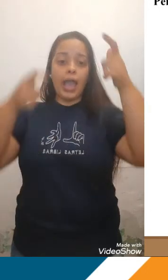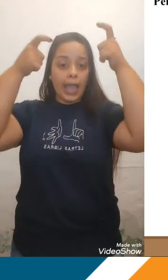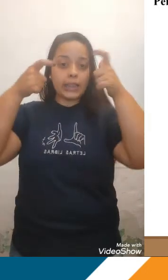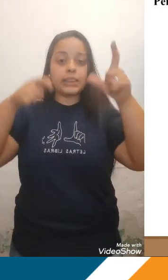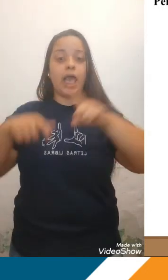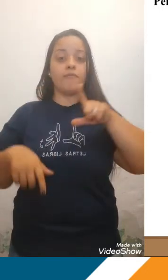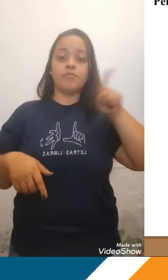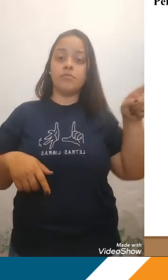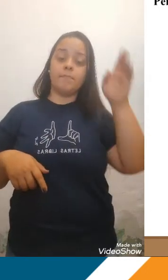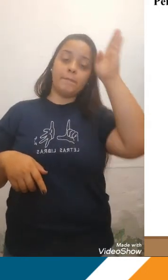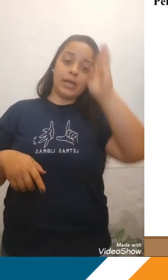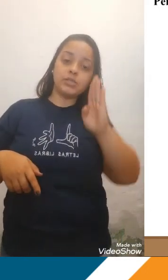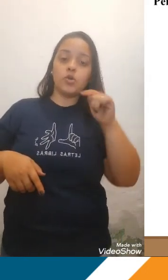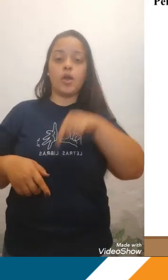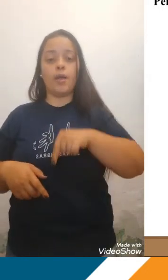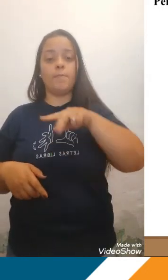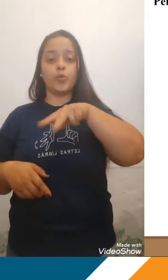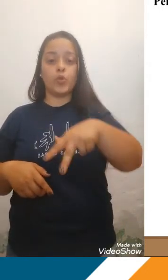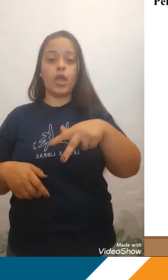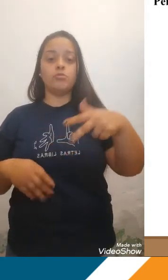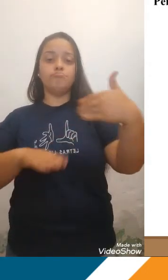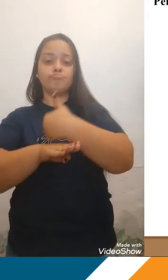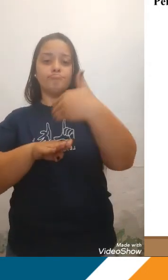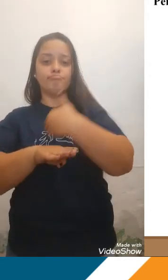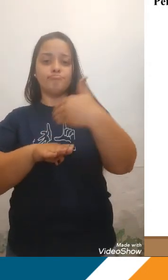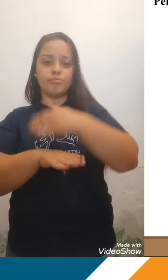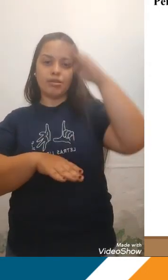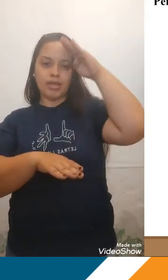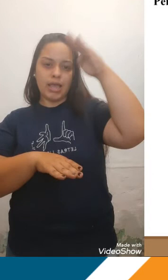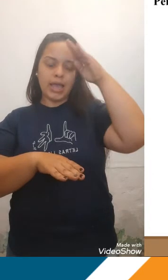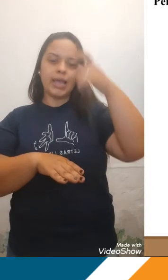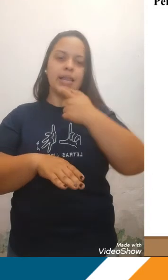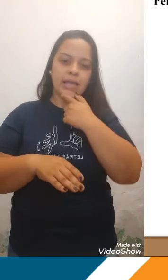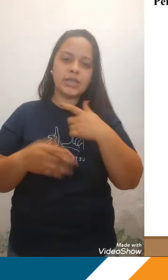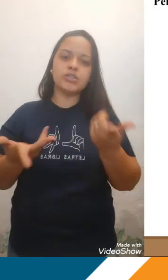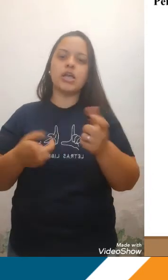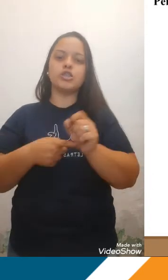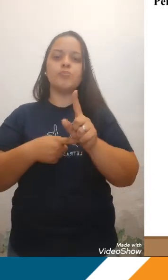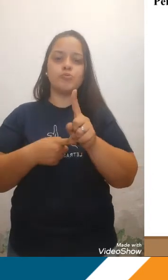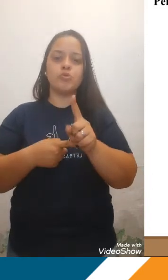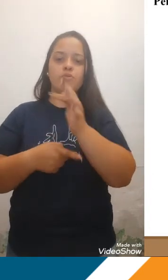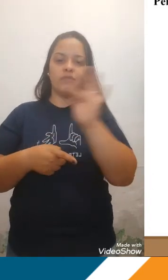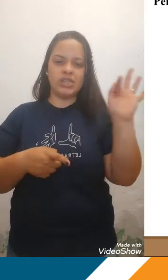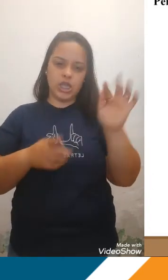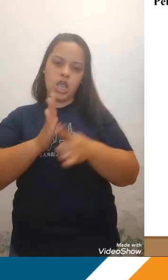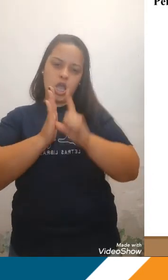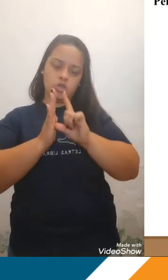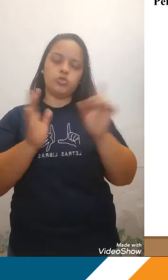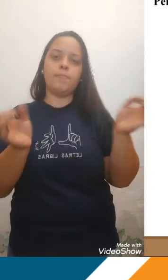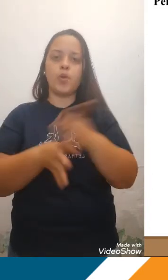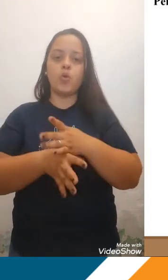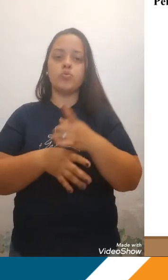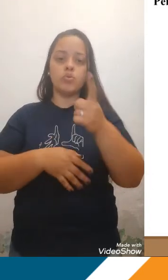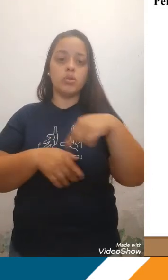se encontrava no Brasil, enquanto o território português era tutelado por militares ingleses desde a expulsão dos franceses, o que